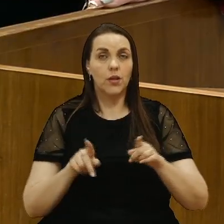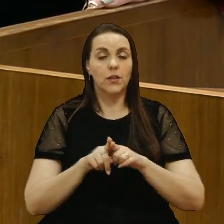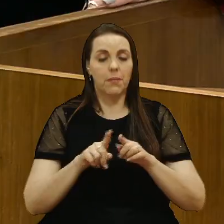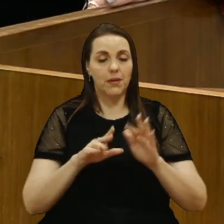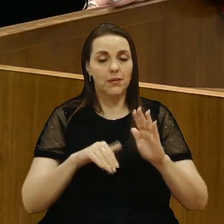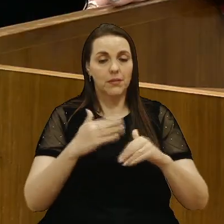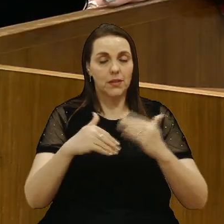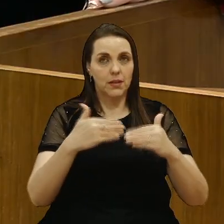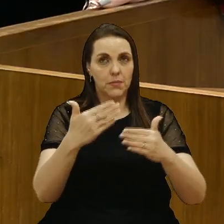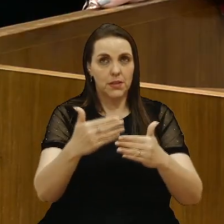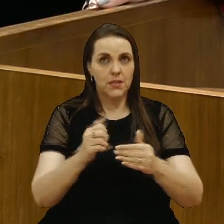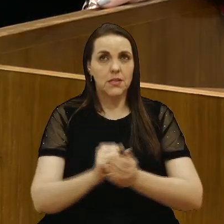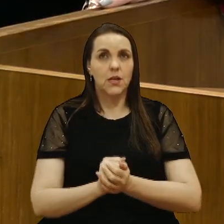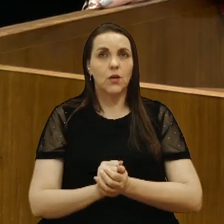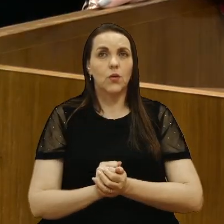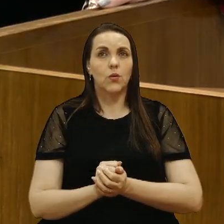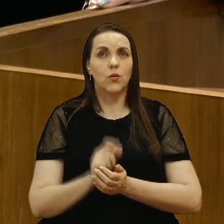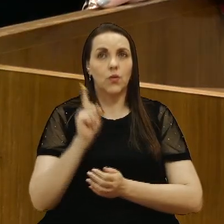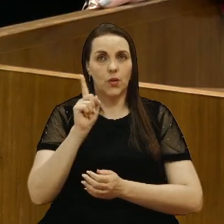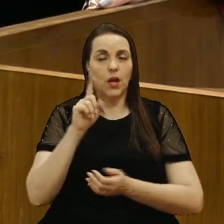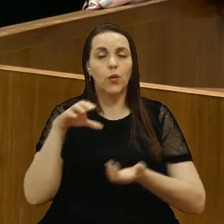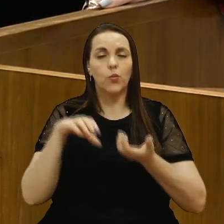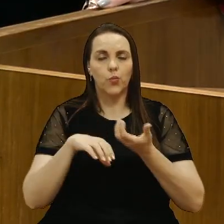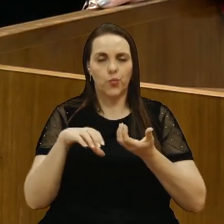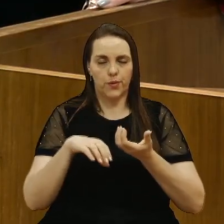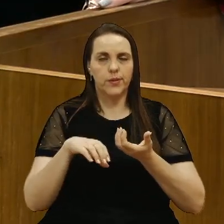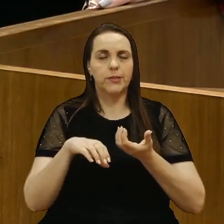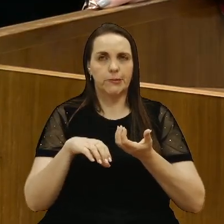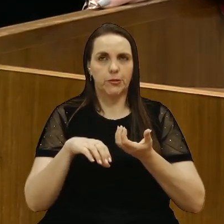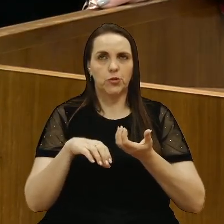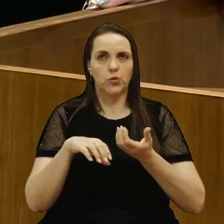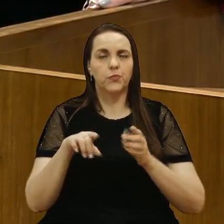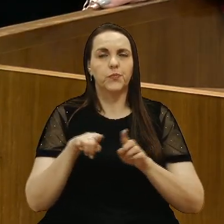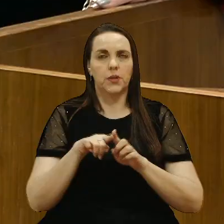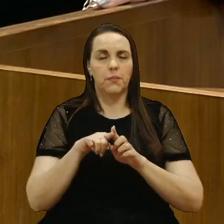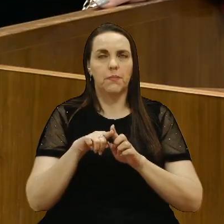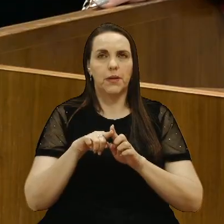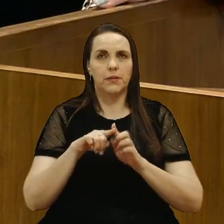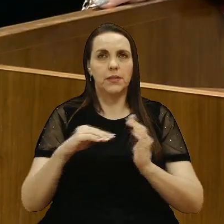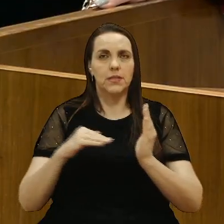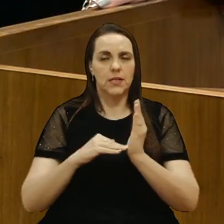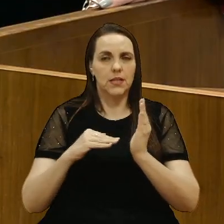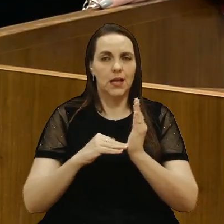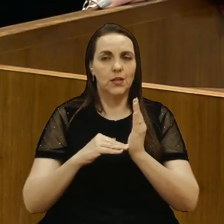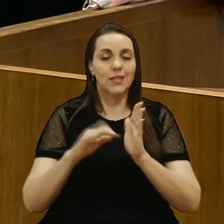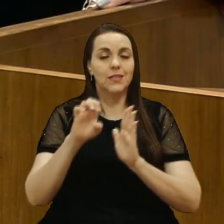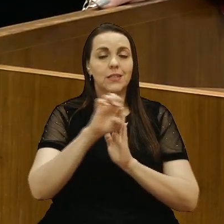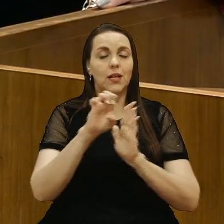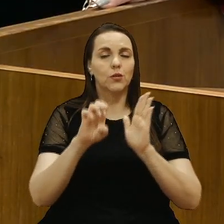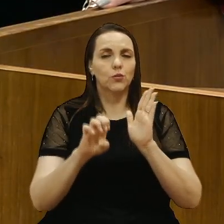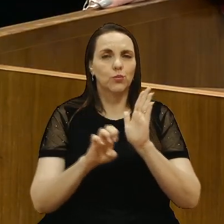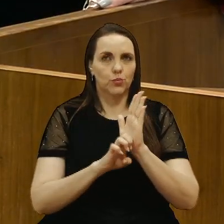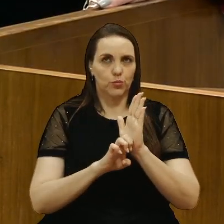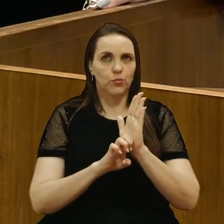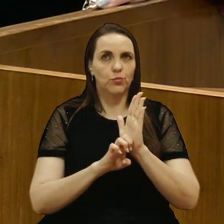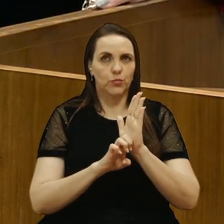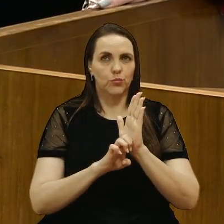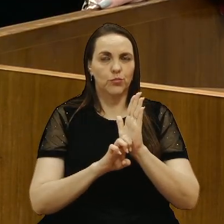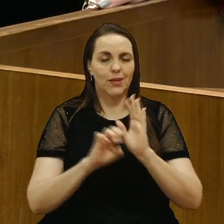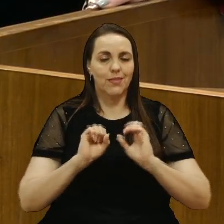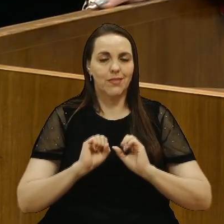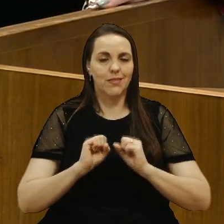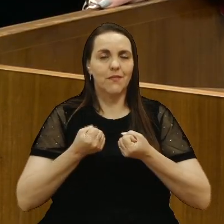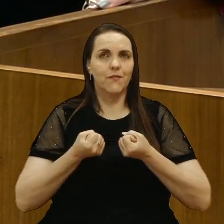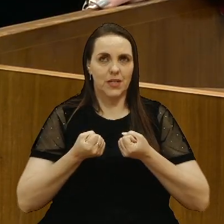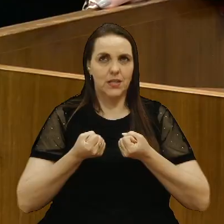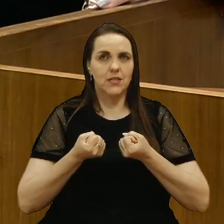tramitando no Congresso, no Senado, o Estatuto de Defesa,